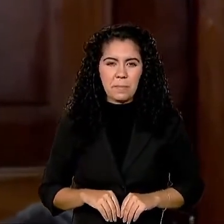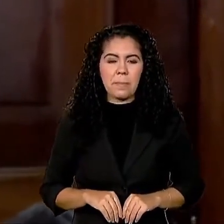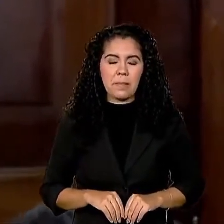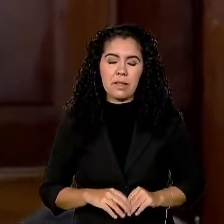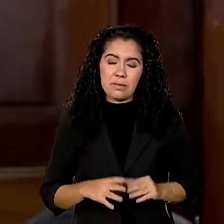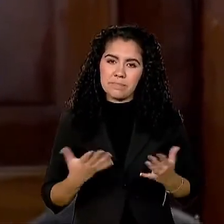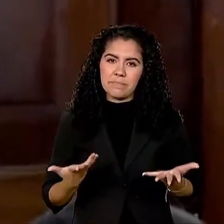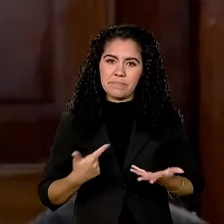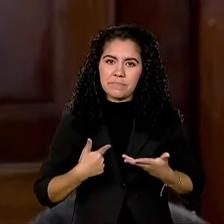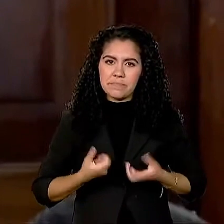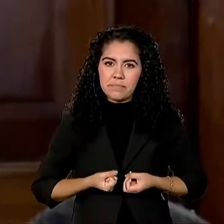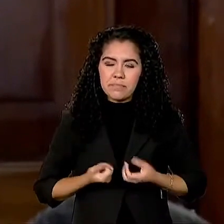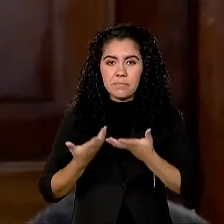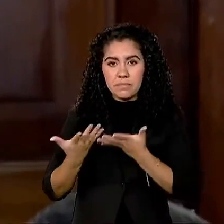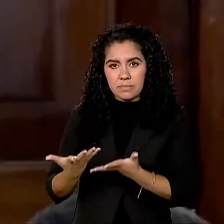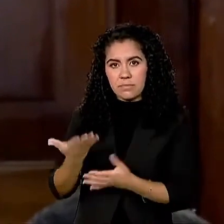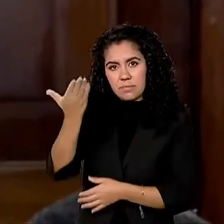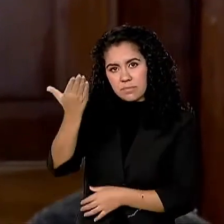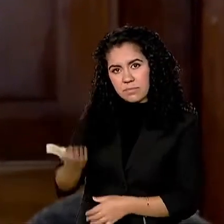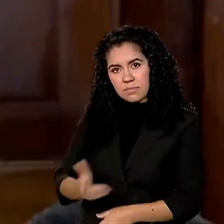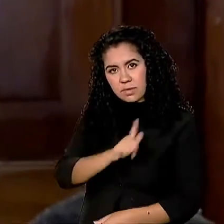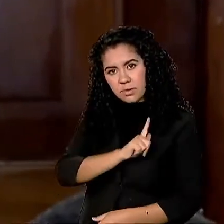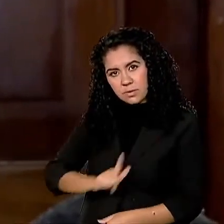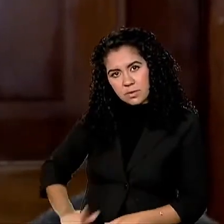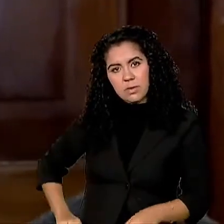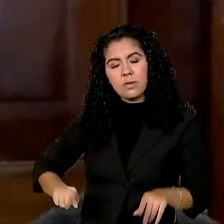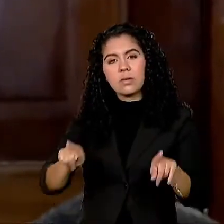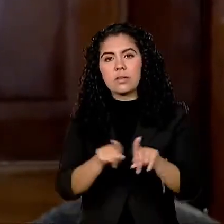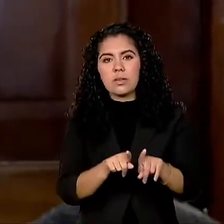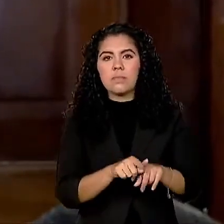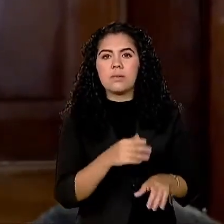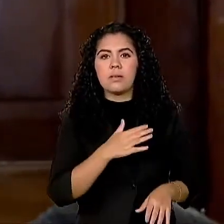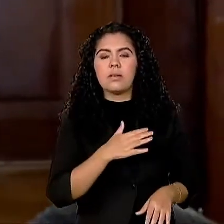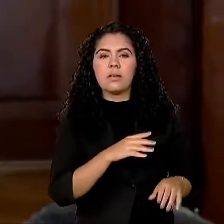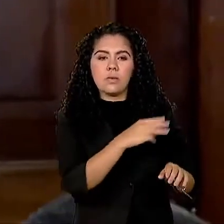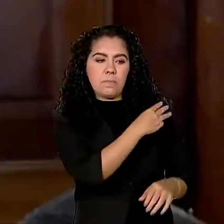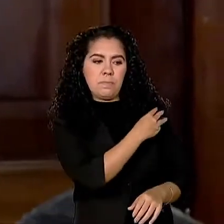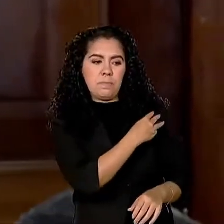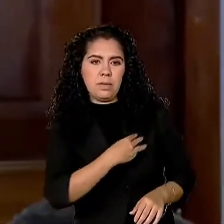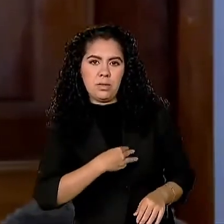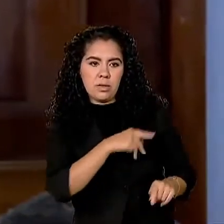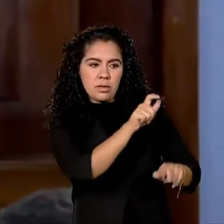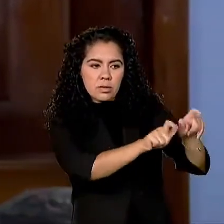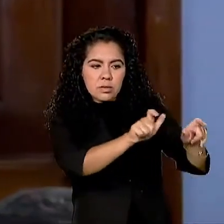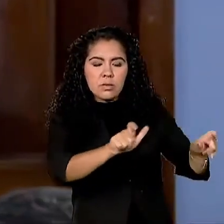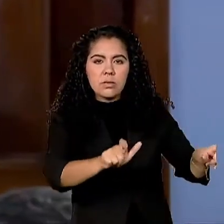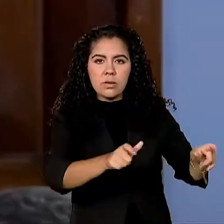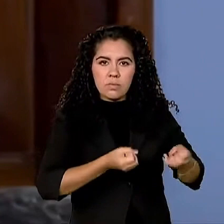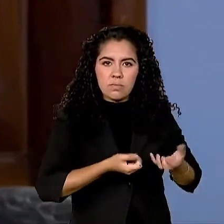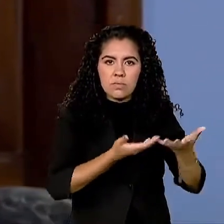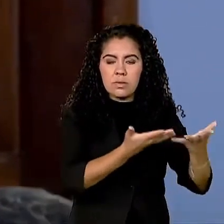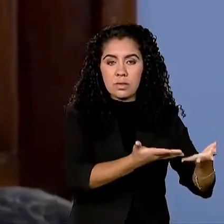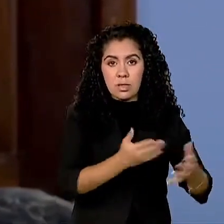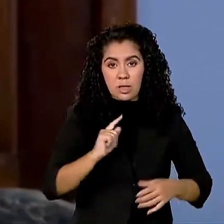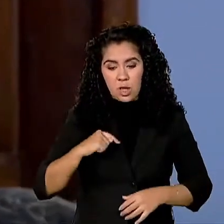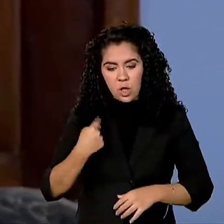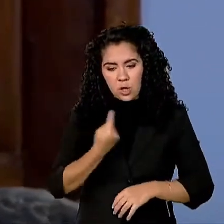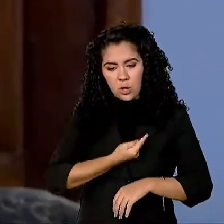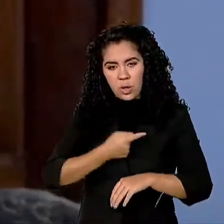Eu disse ao governador e disse aos meus ministros que, da parte do governo